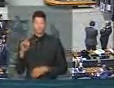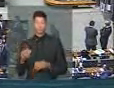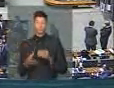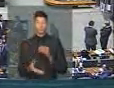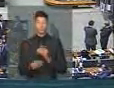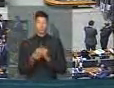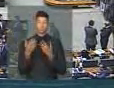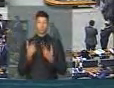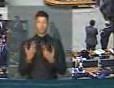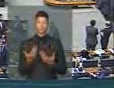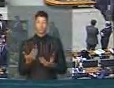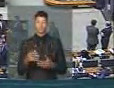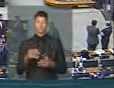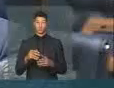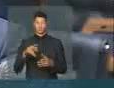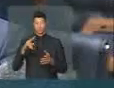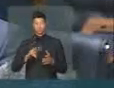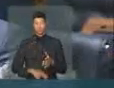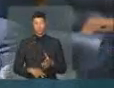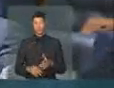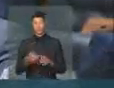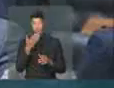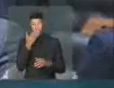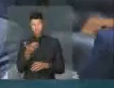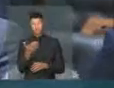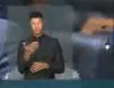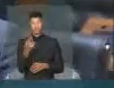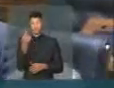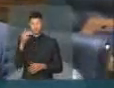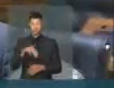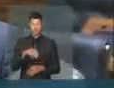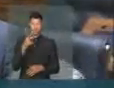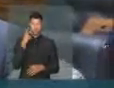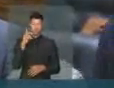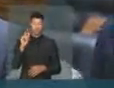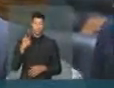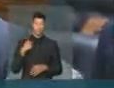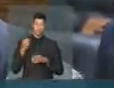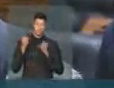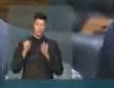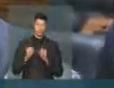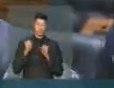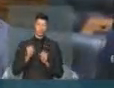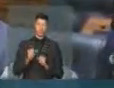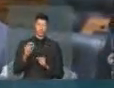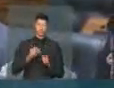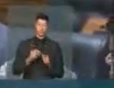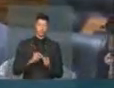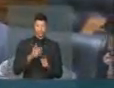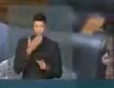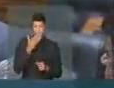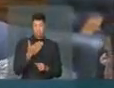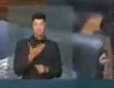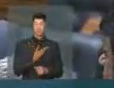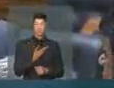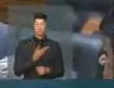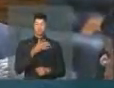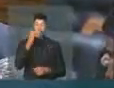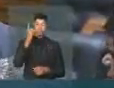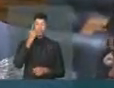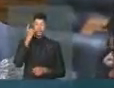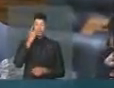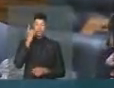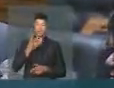coro, eu queria só lhe pedir aqui um minuto para que eu pudesse fazer aqui um pedido aos colegas